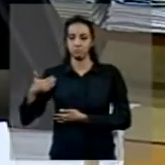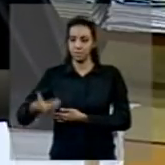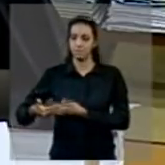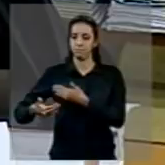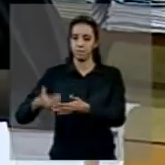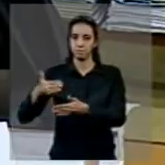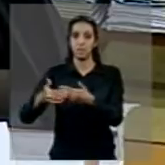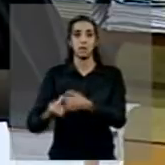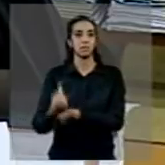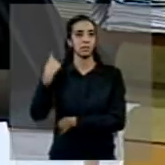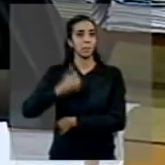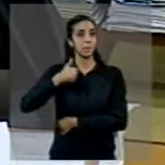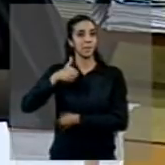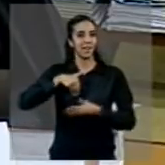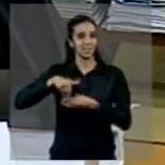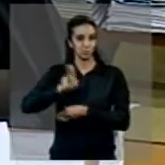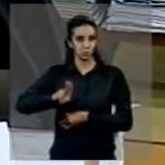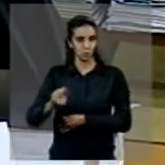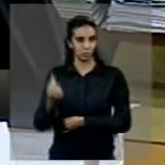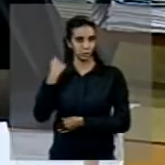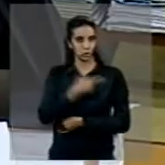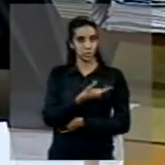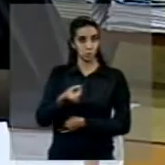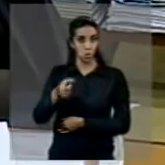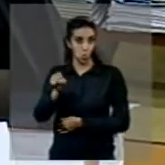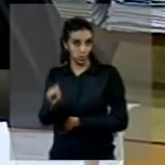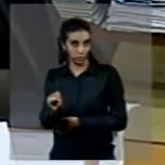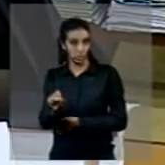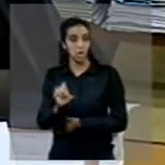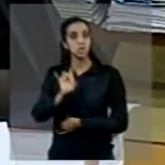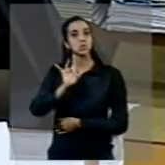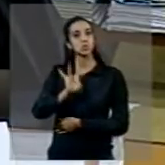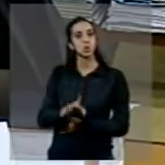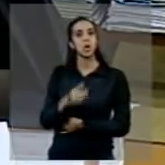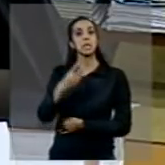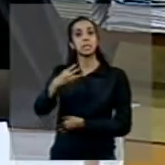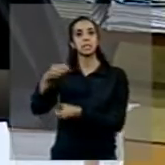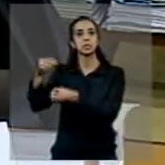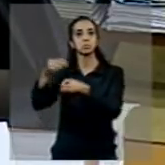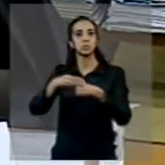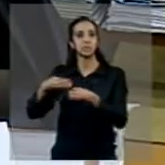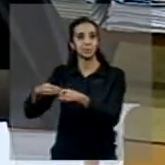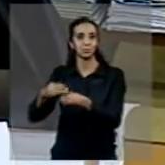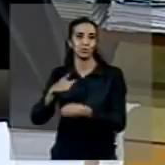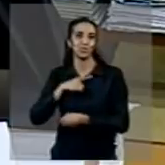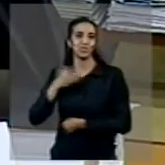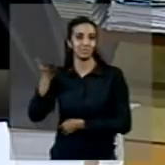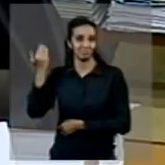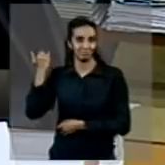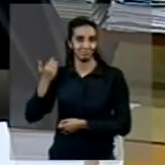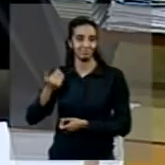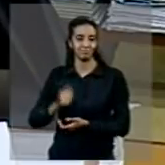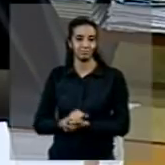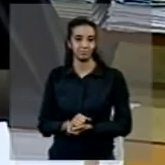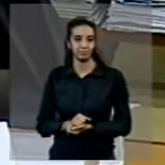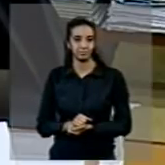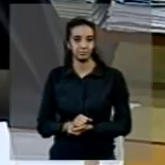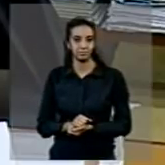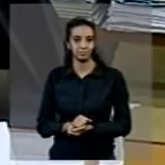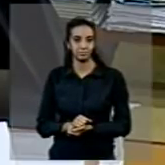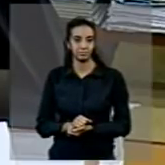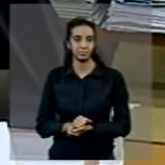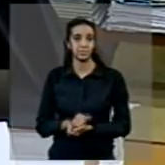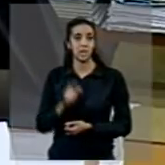primeiras eleições em que foi utilizado, em 2008, apenas 3 municípios foram contemplados. Colorado do Oeste,